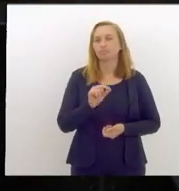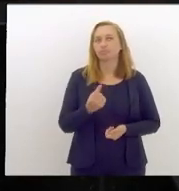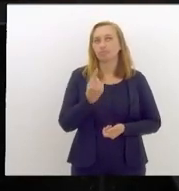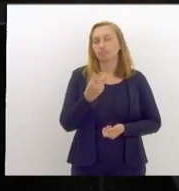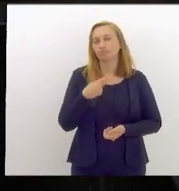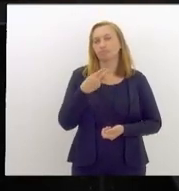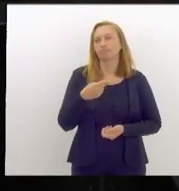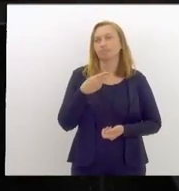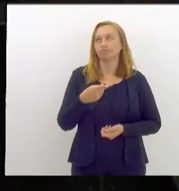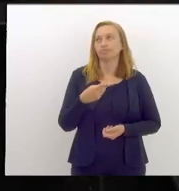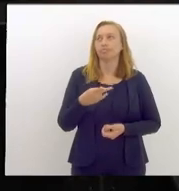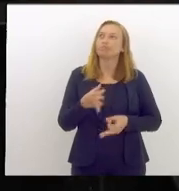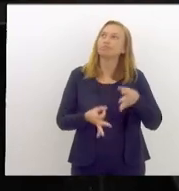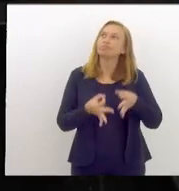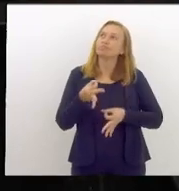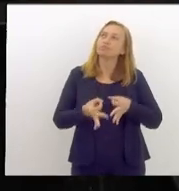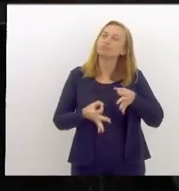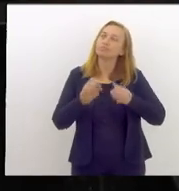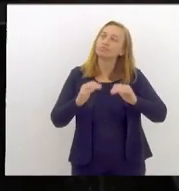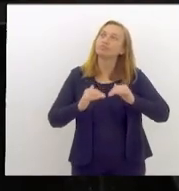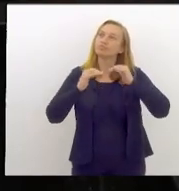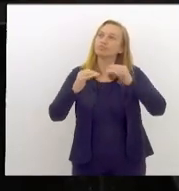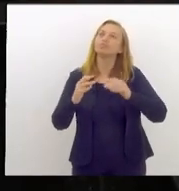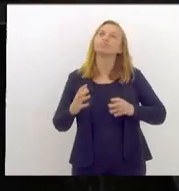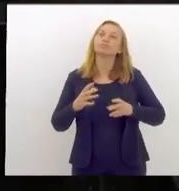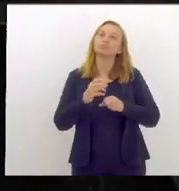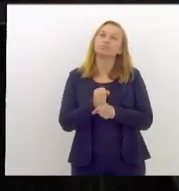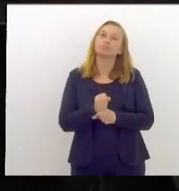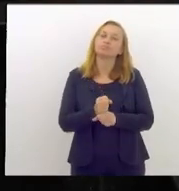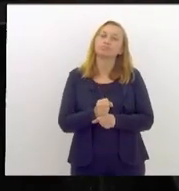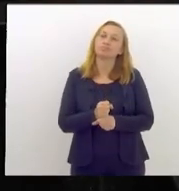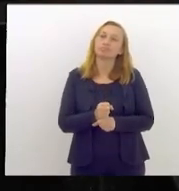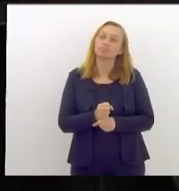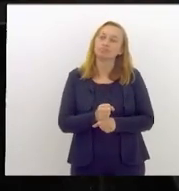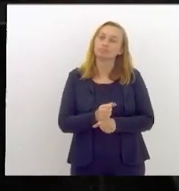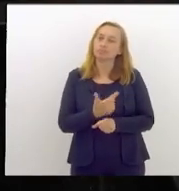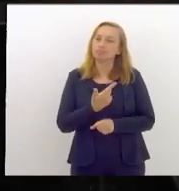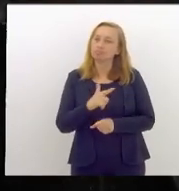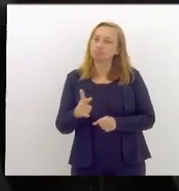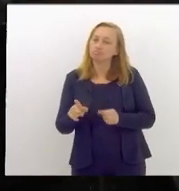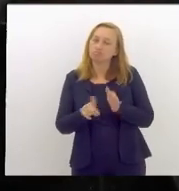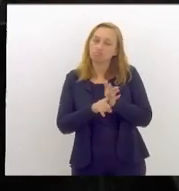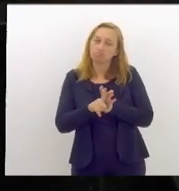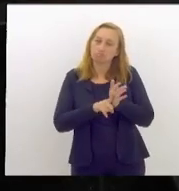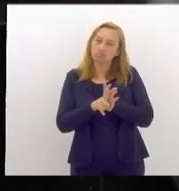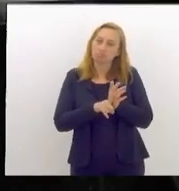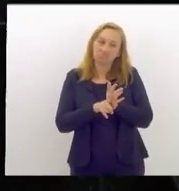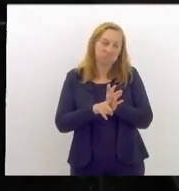que o Tribunal de Contas não tinha examinado